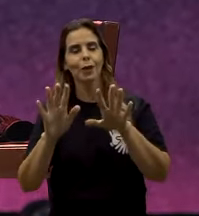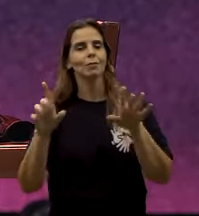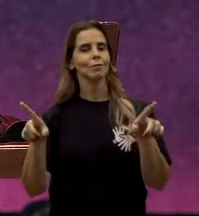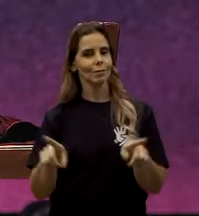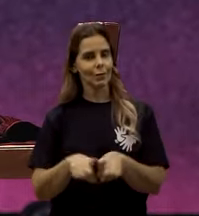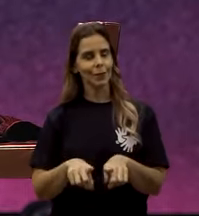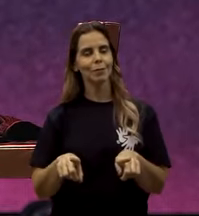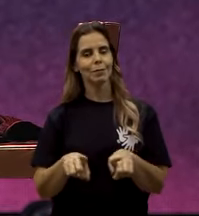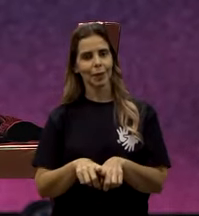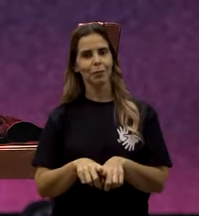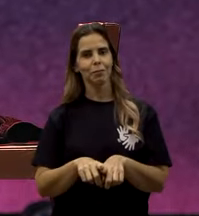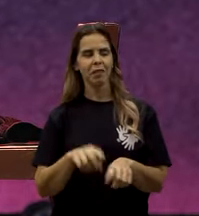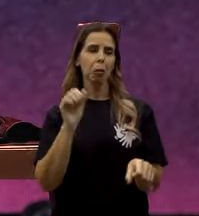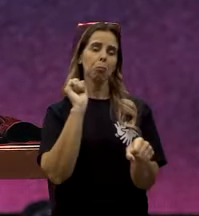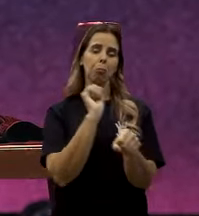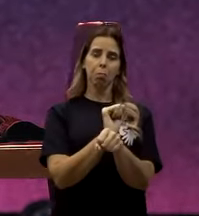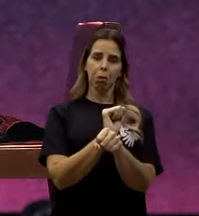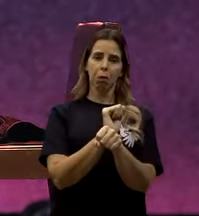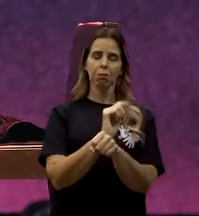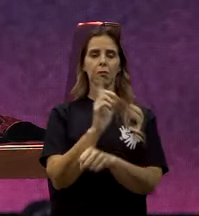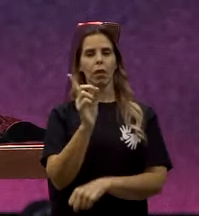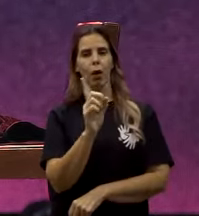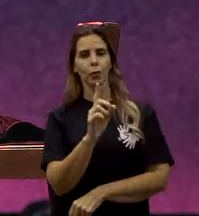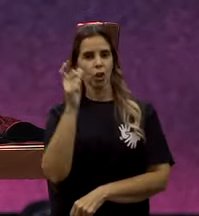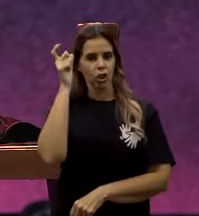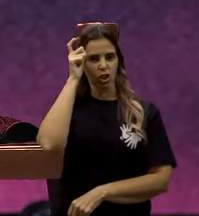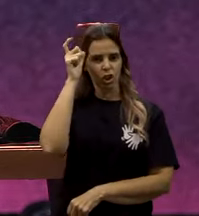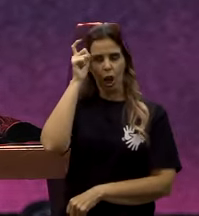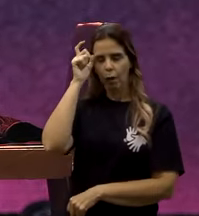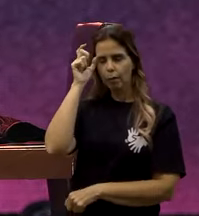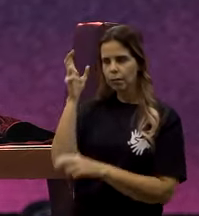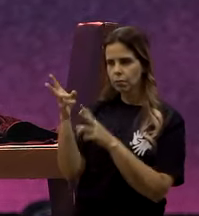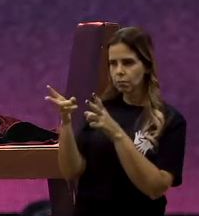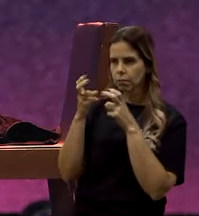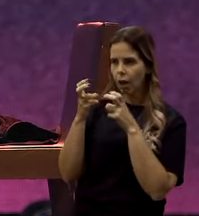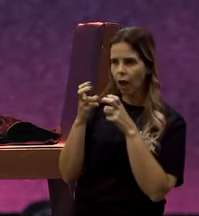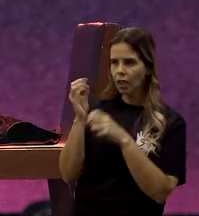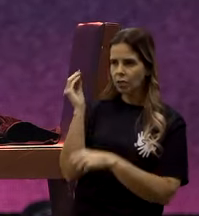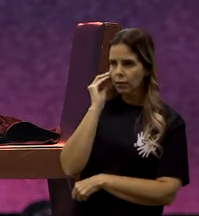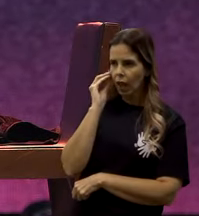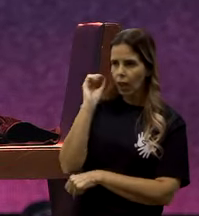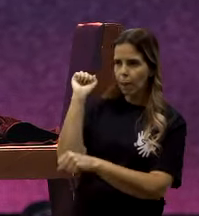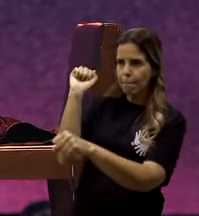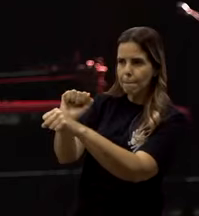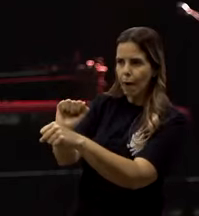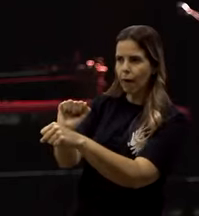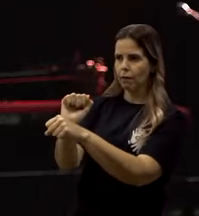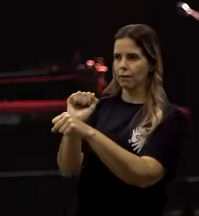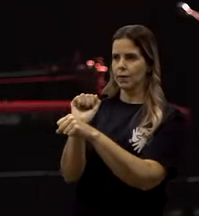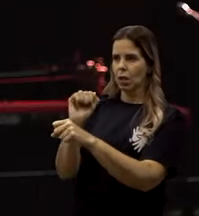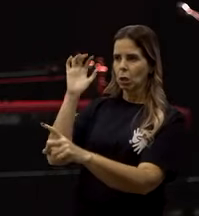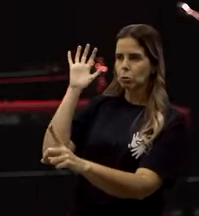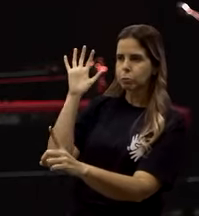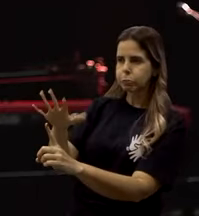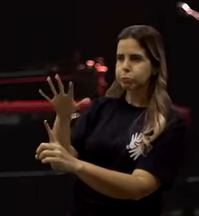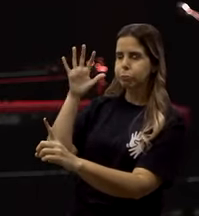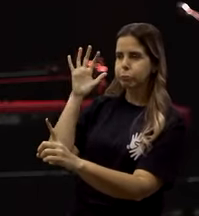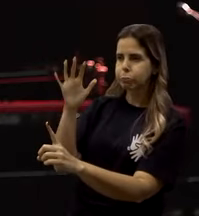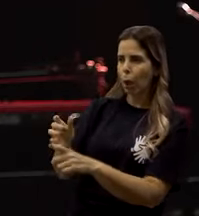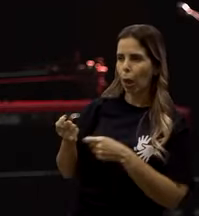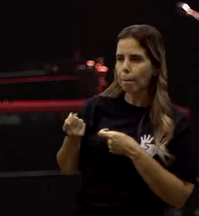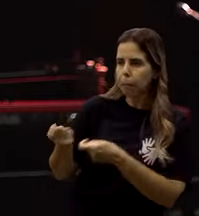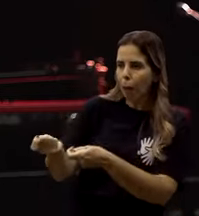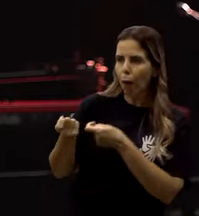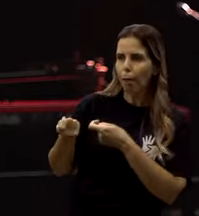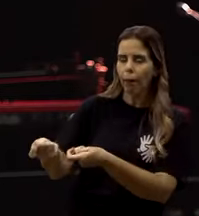nenhum nós tentamos no casamento dela continua firme na igreja nós tentamos com os filhos dela ela não para de